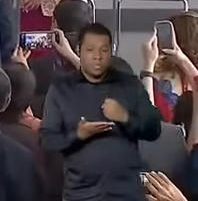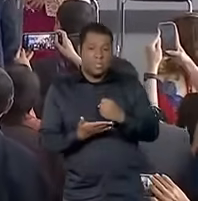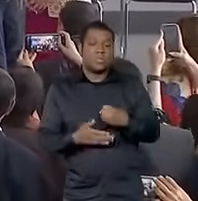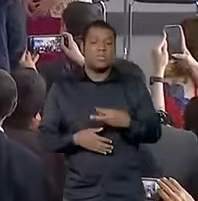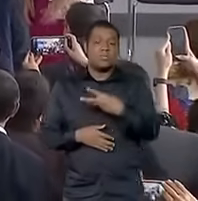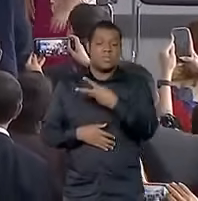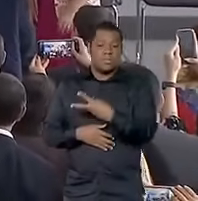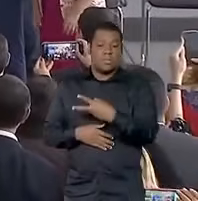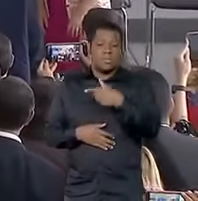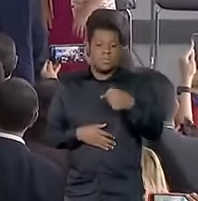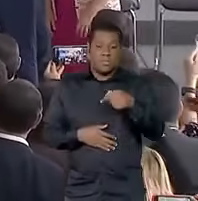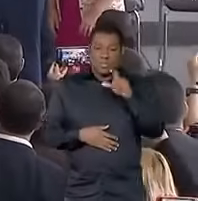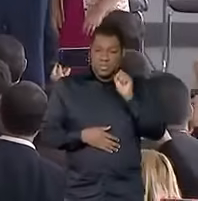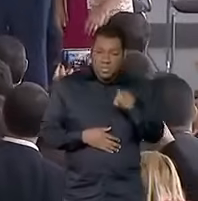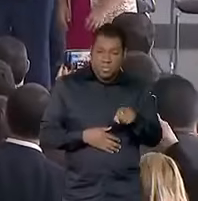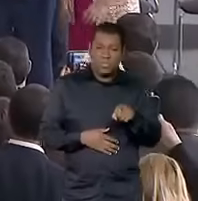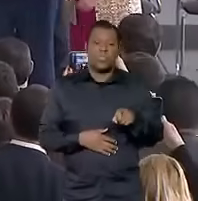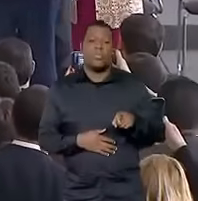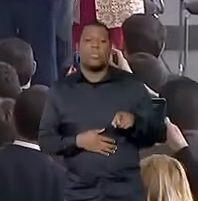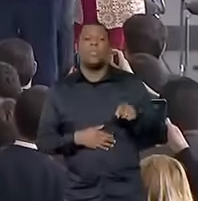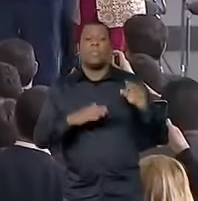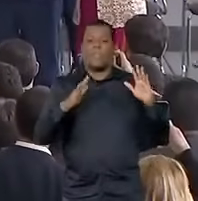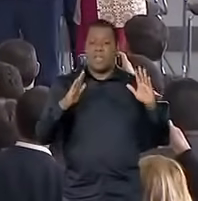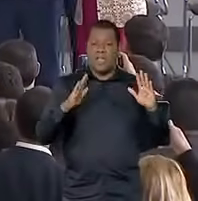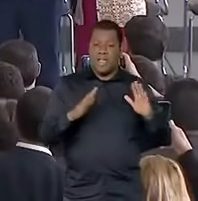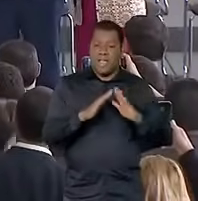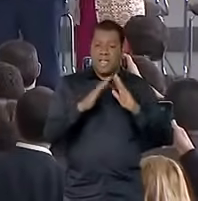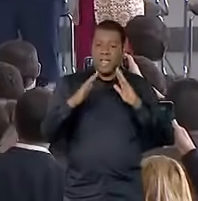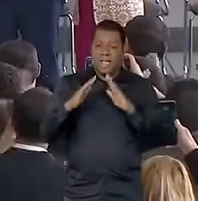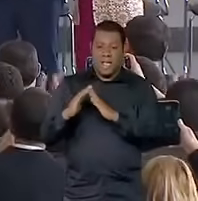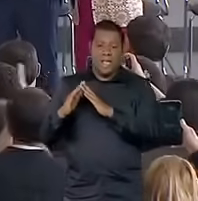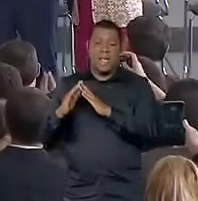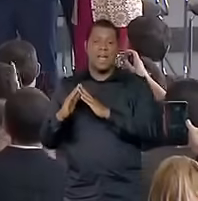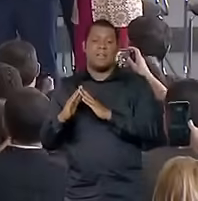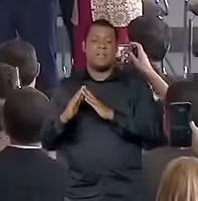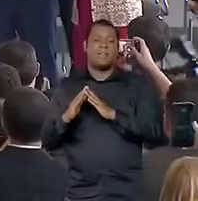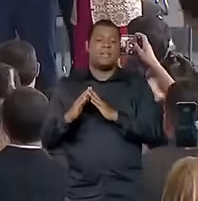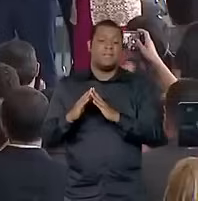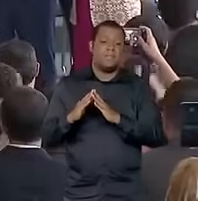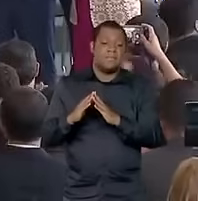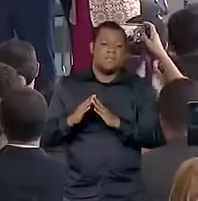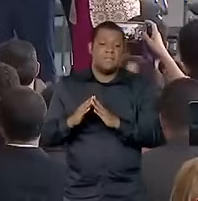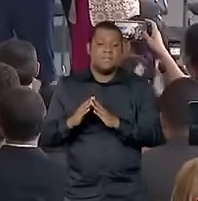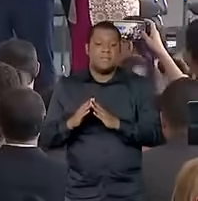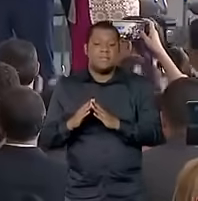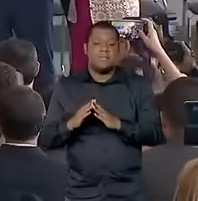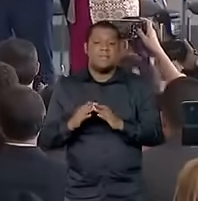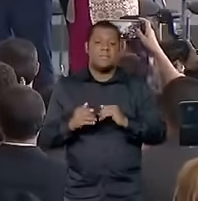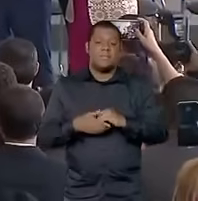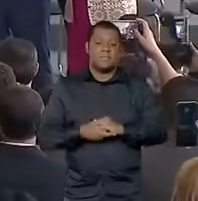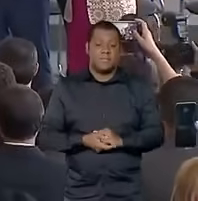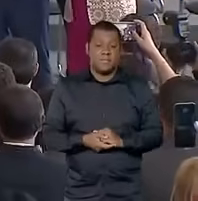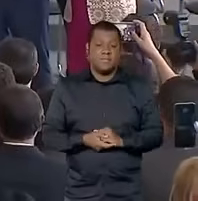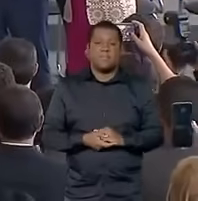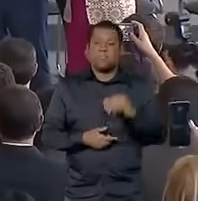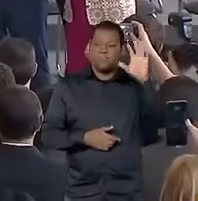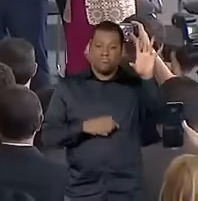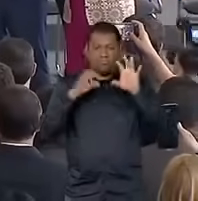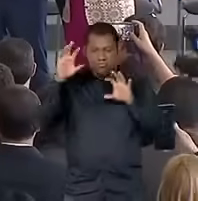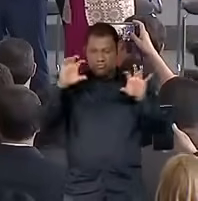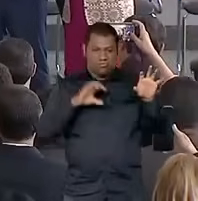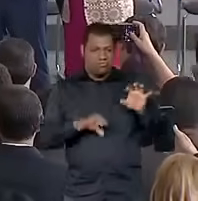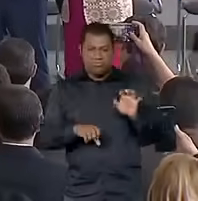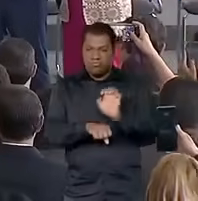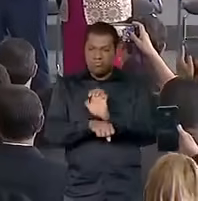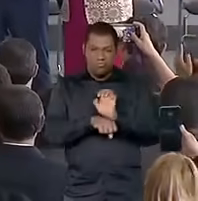37 mil unidades habitacionais em todas as unidades da federação.